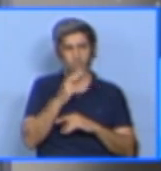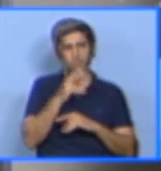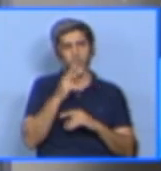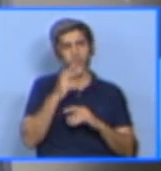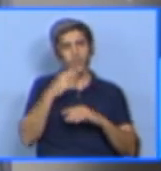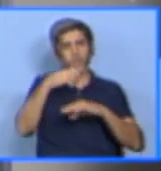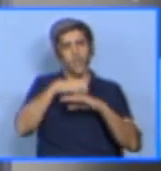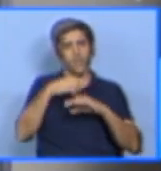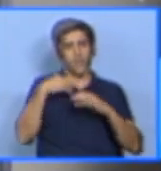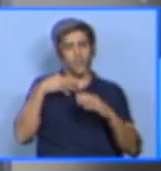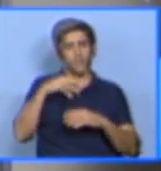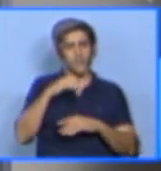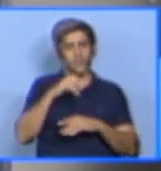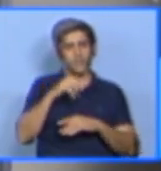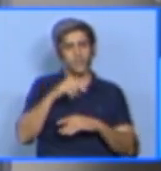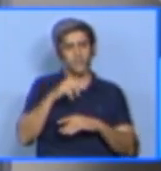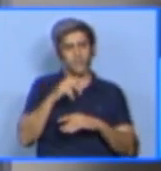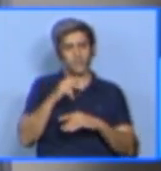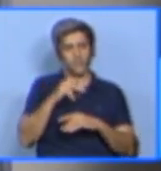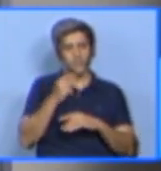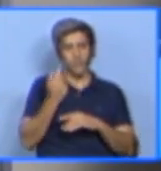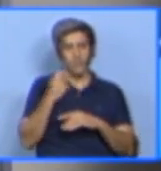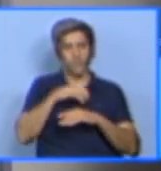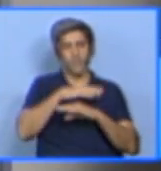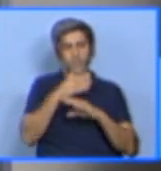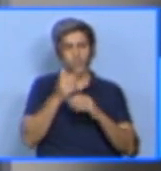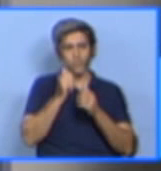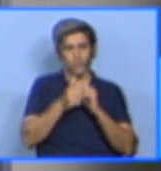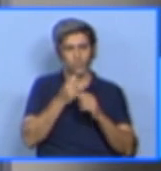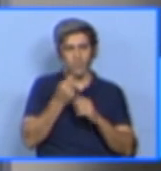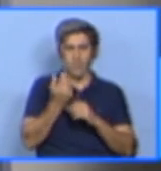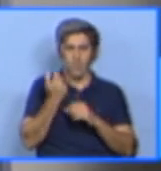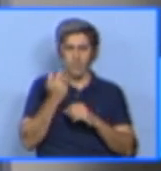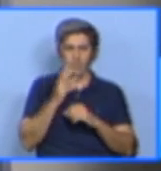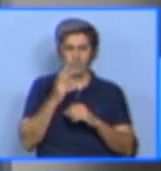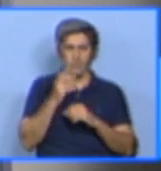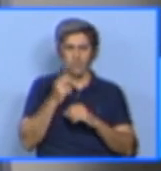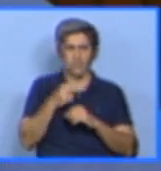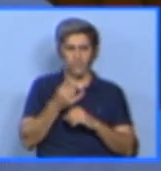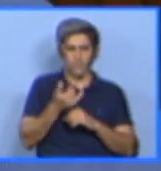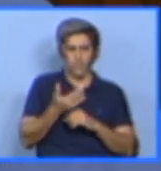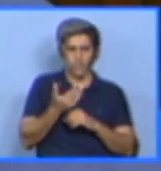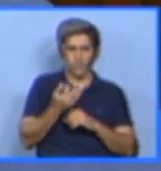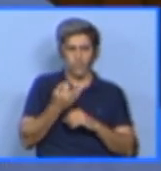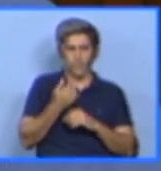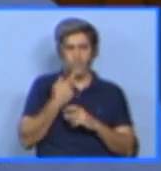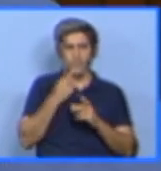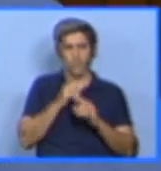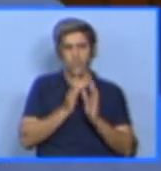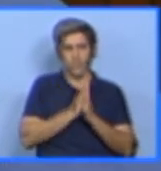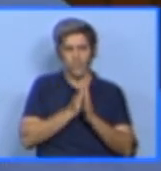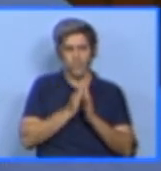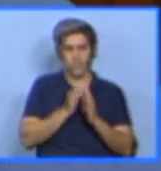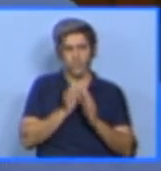transformada em pavilhão desportivo e só há pouquíssimo tempo, praticamente neste século XXI, é que voltou a ser catedral